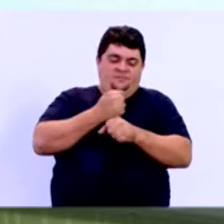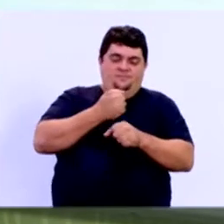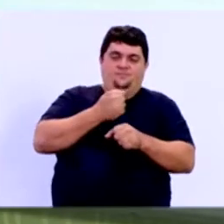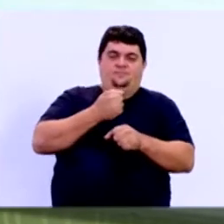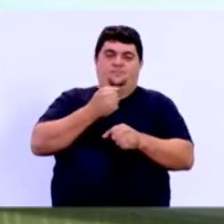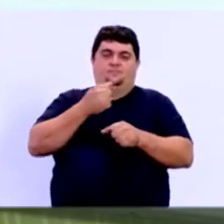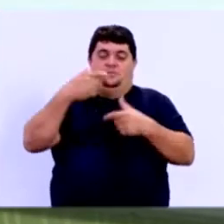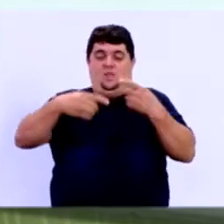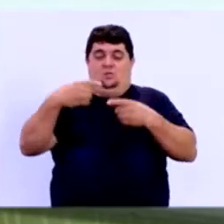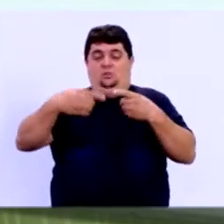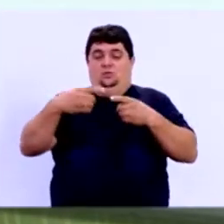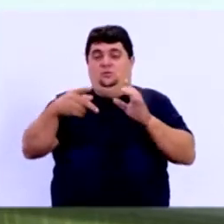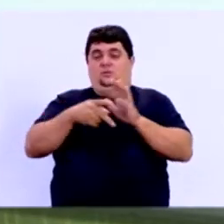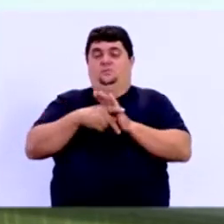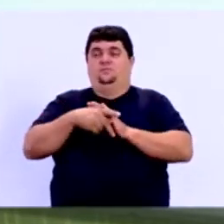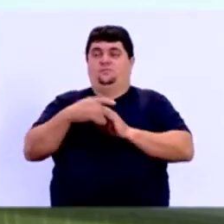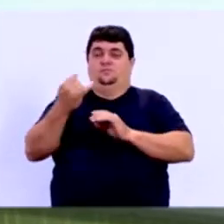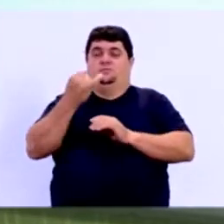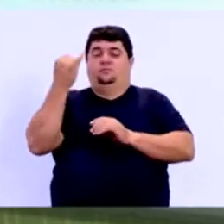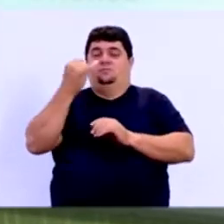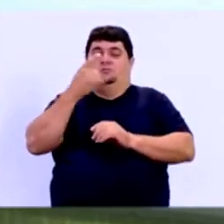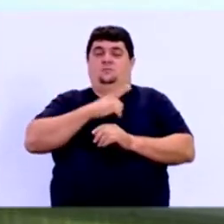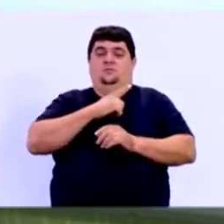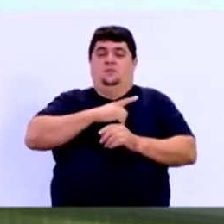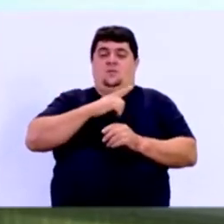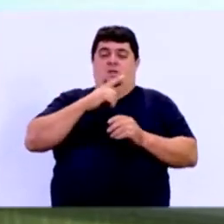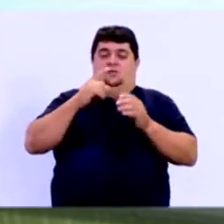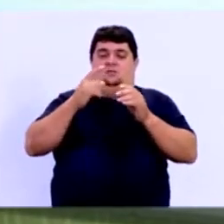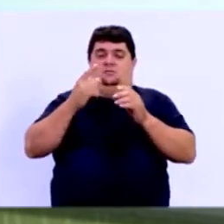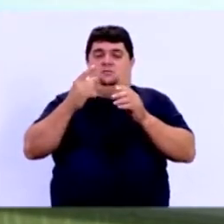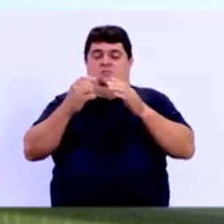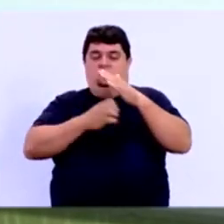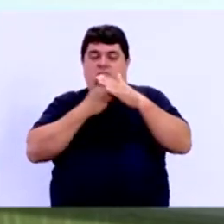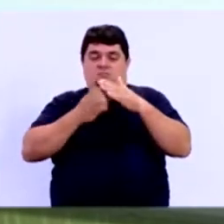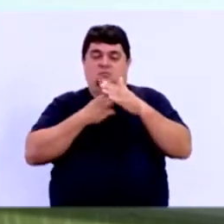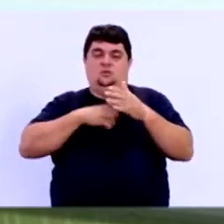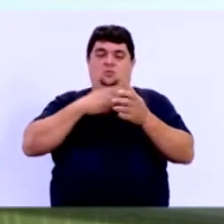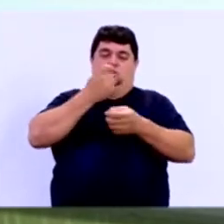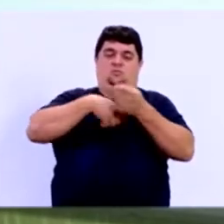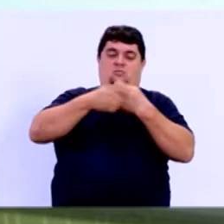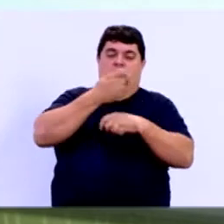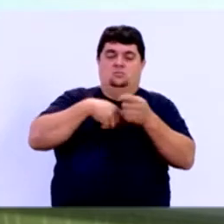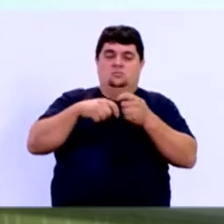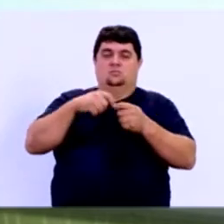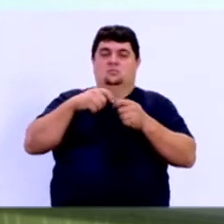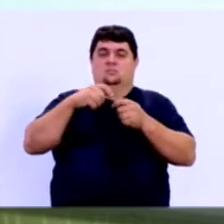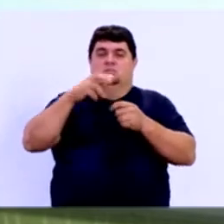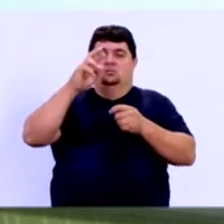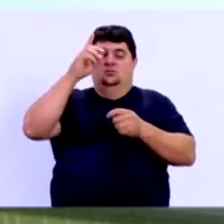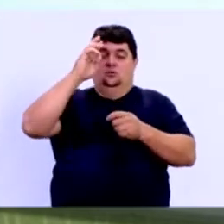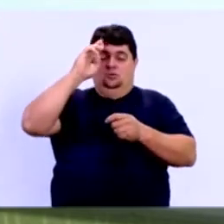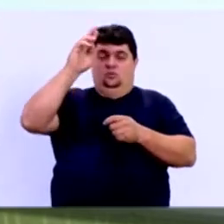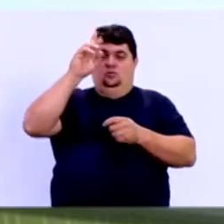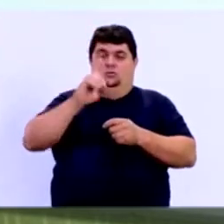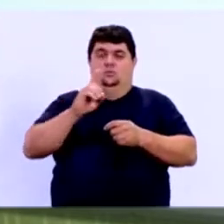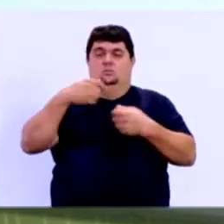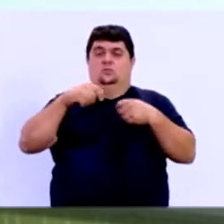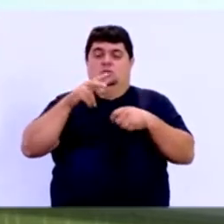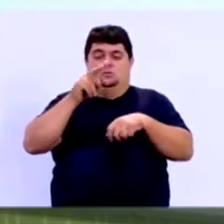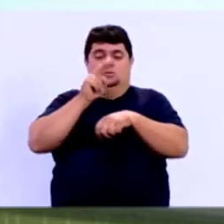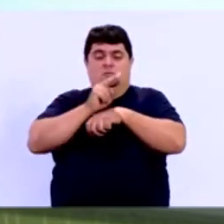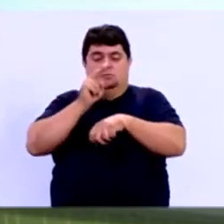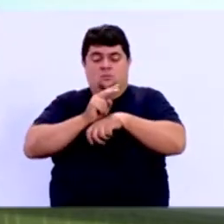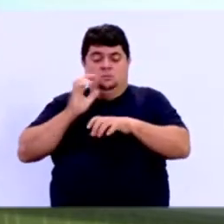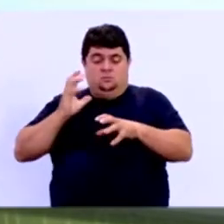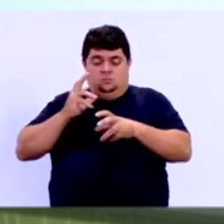a política, né, professor Igor? É importante que a organização, que o administrador, que os executivos façam esse